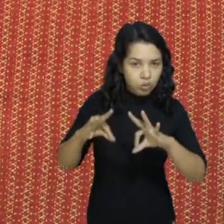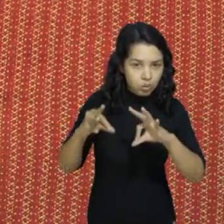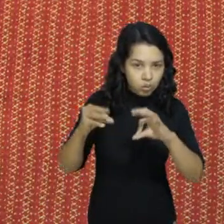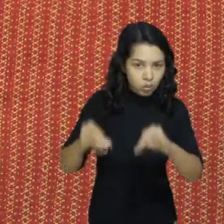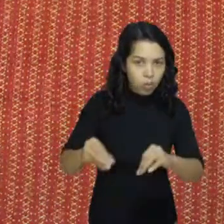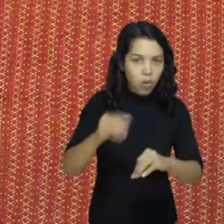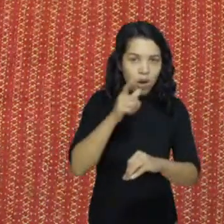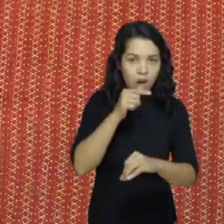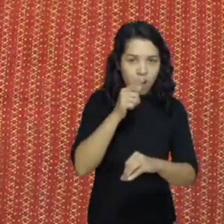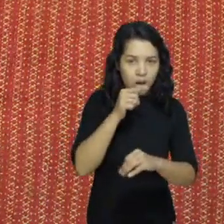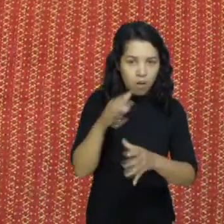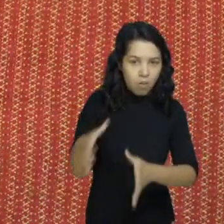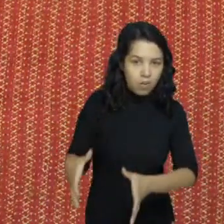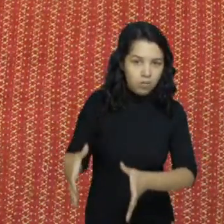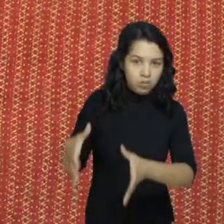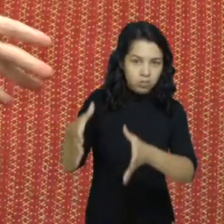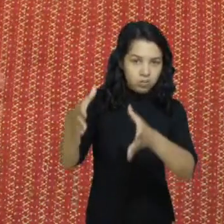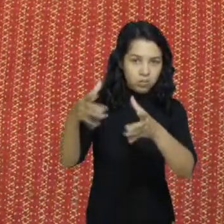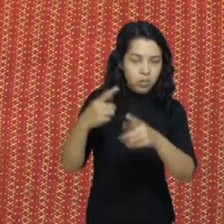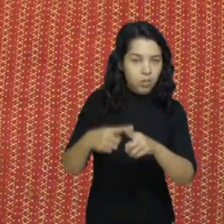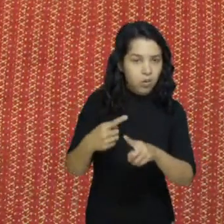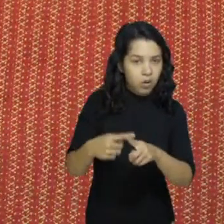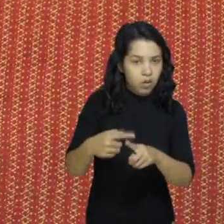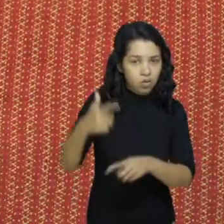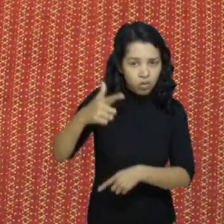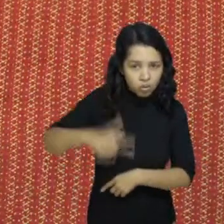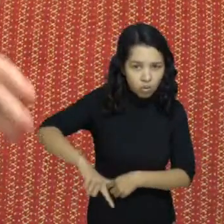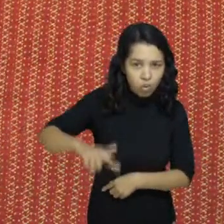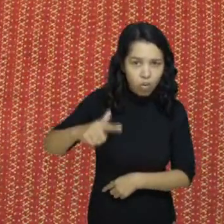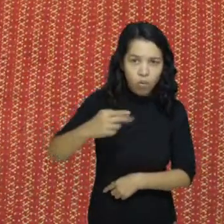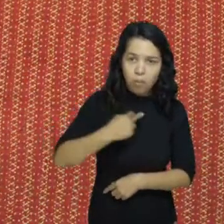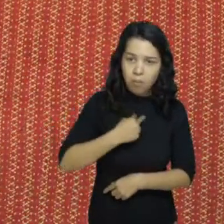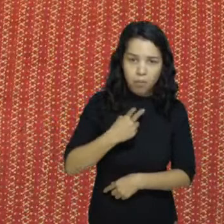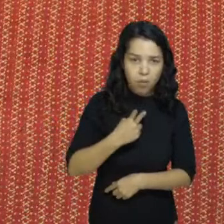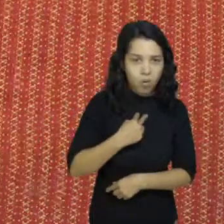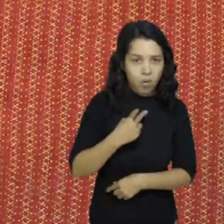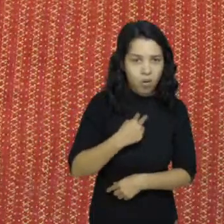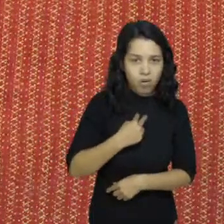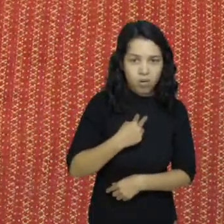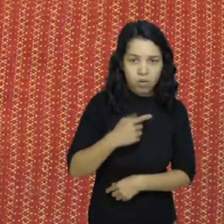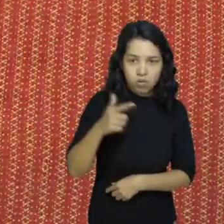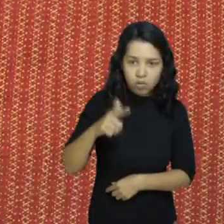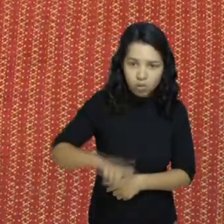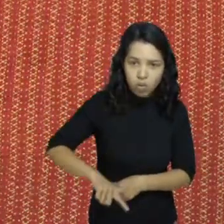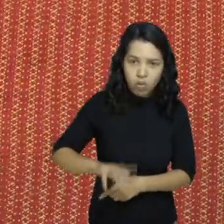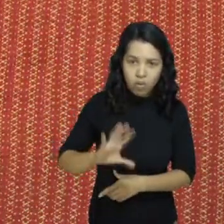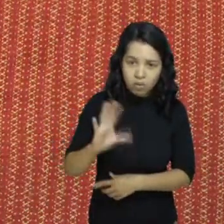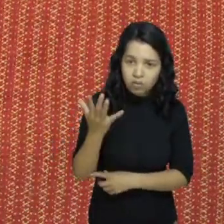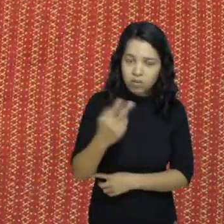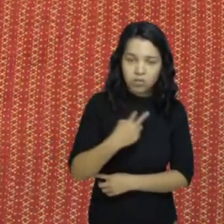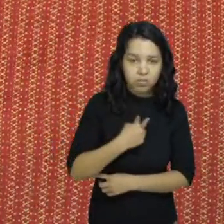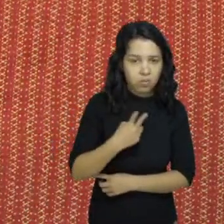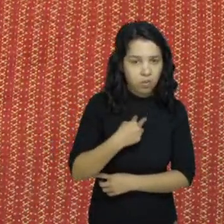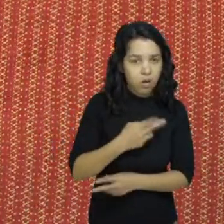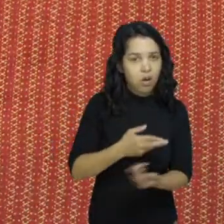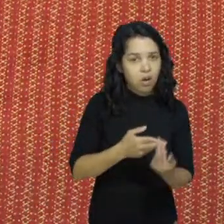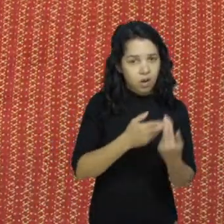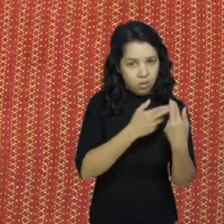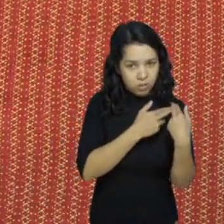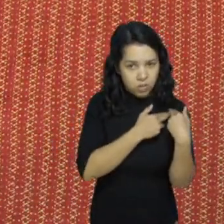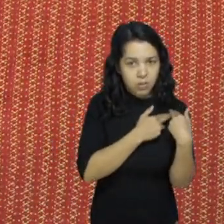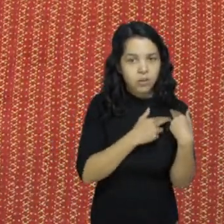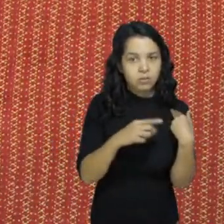porque fato como esse não pode se repetir não poderia ter acontecido certamente ali tem responsabilidades